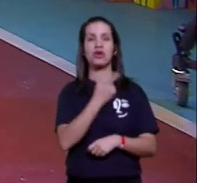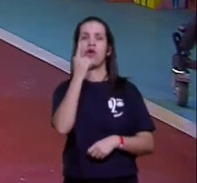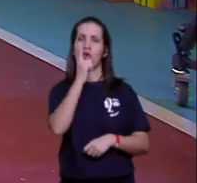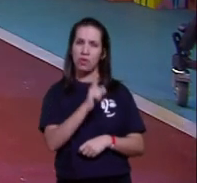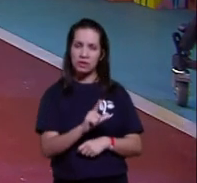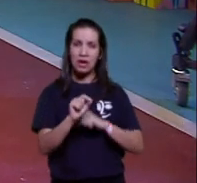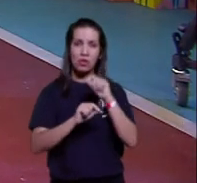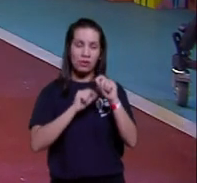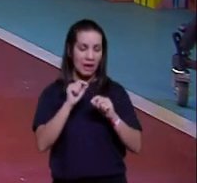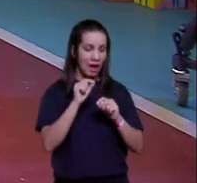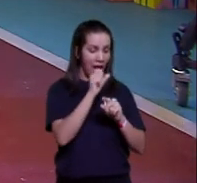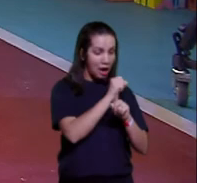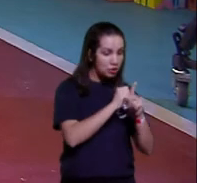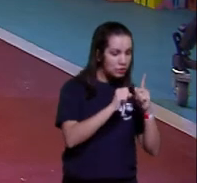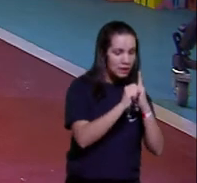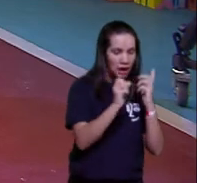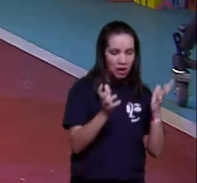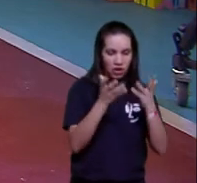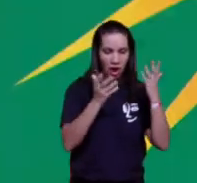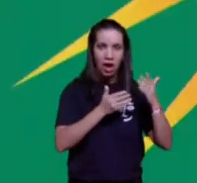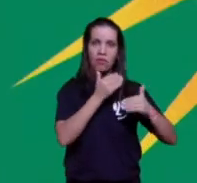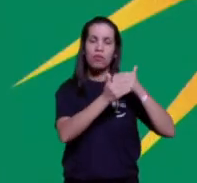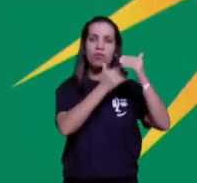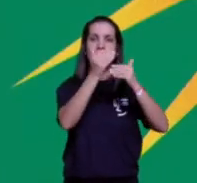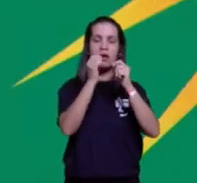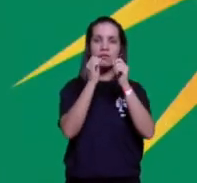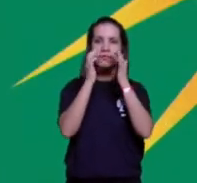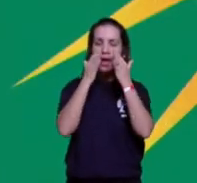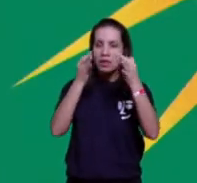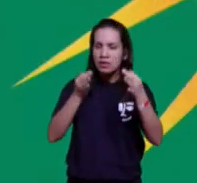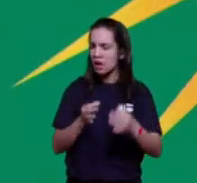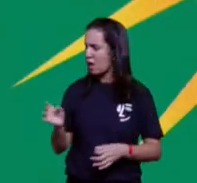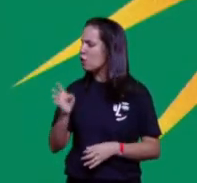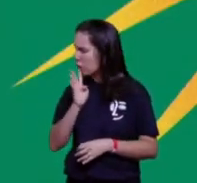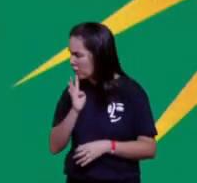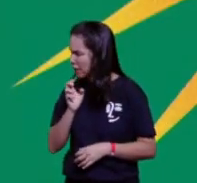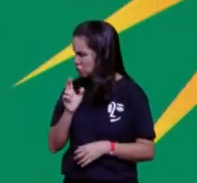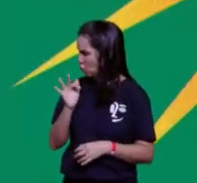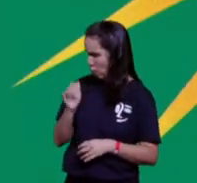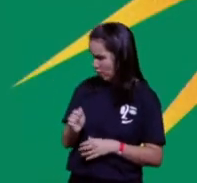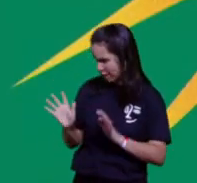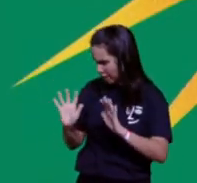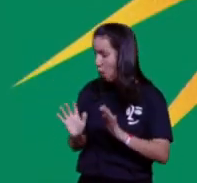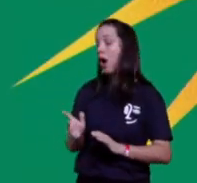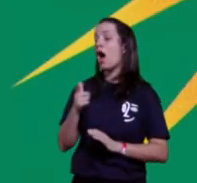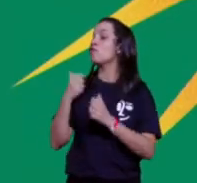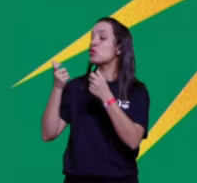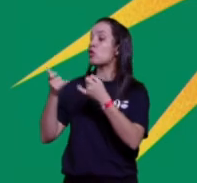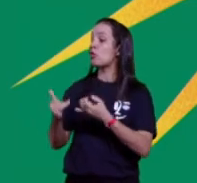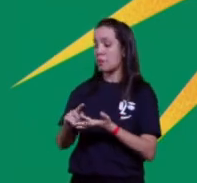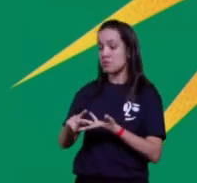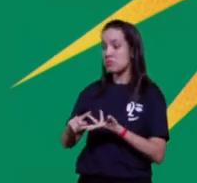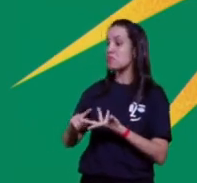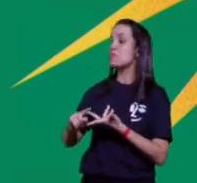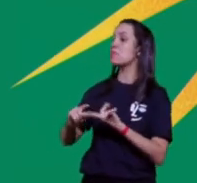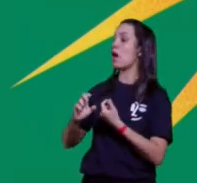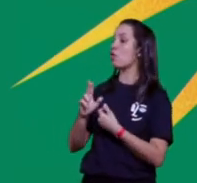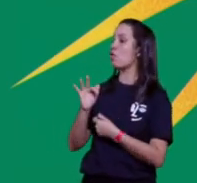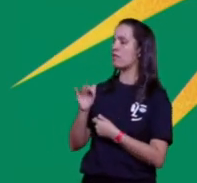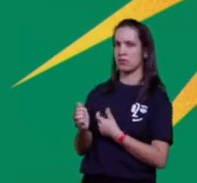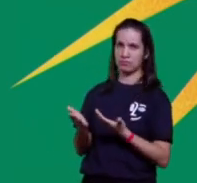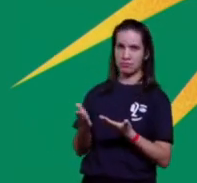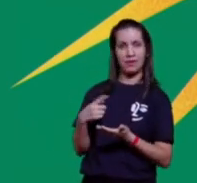que a sociedade evolua. Estar atento é... Conhece a CUFA? Não. Então, deixa eu te contar um pouquinho sobre o que é a CUFA. É isso que a gente tem que